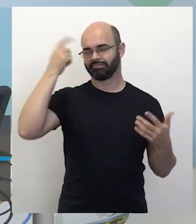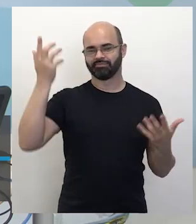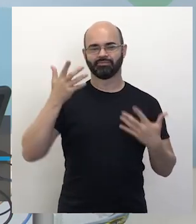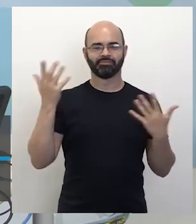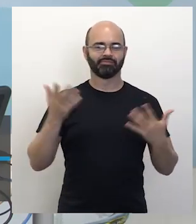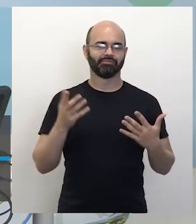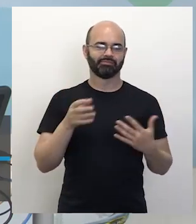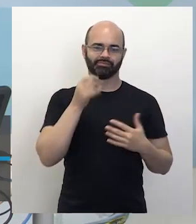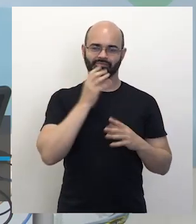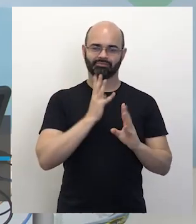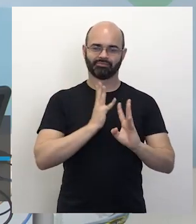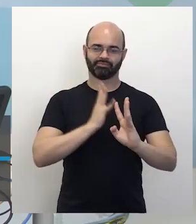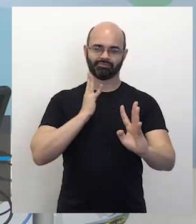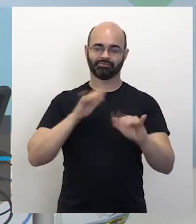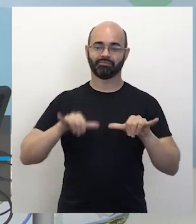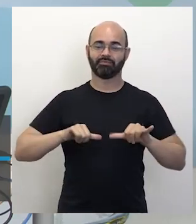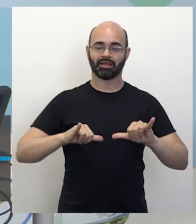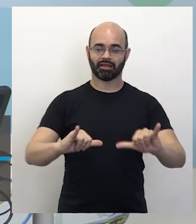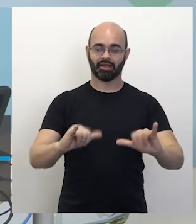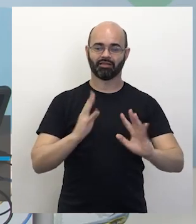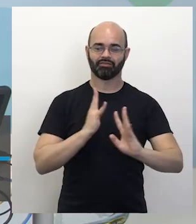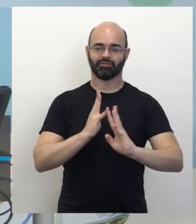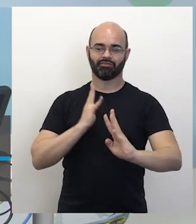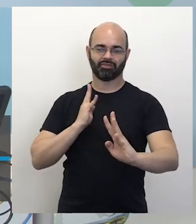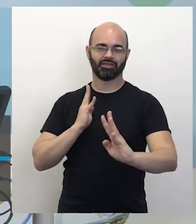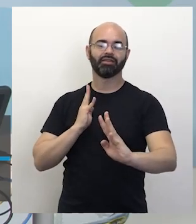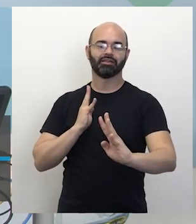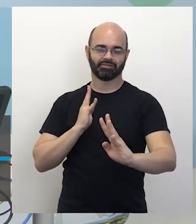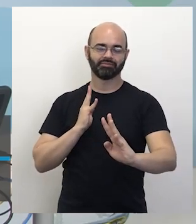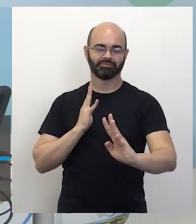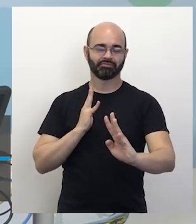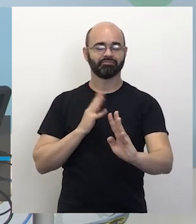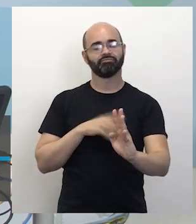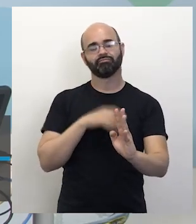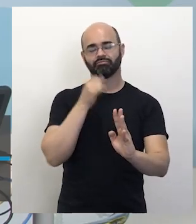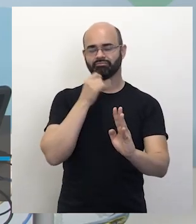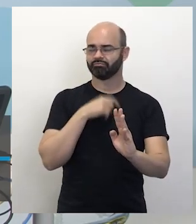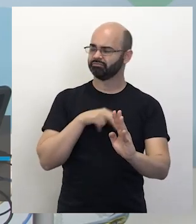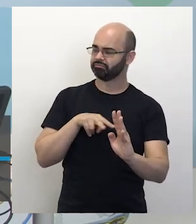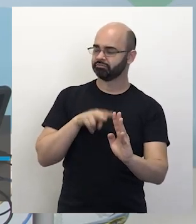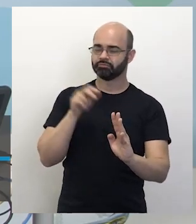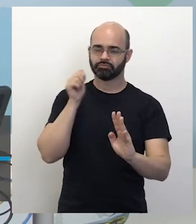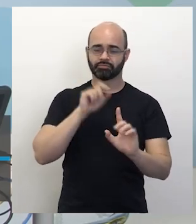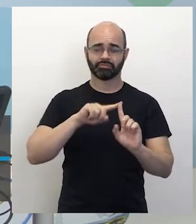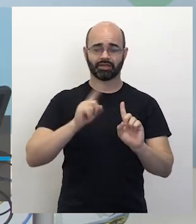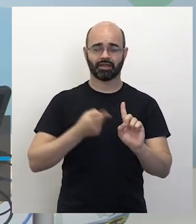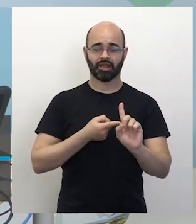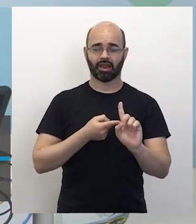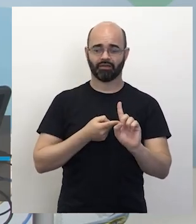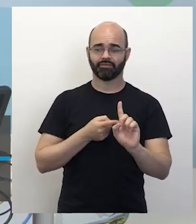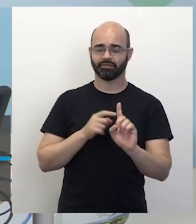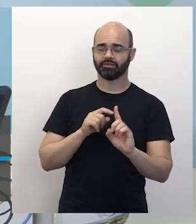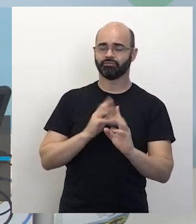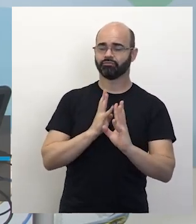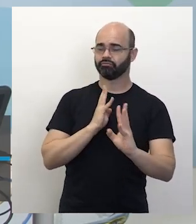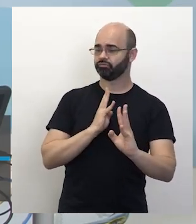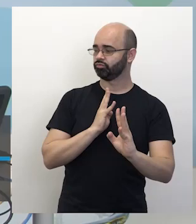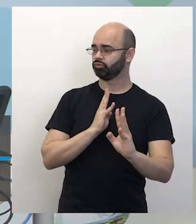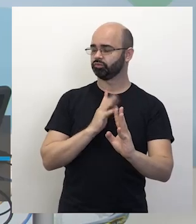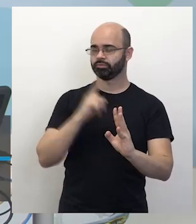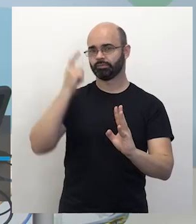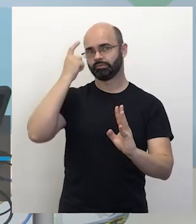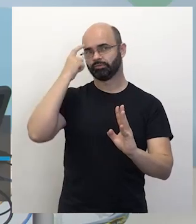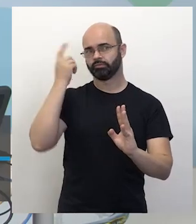está ali na fila do mercado e aí a gente vê que tem uma mulher, né, gravidinha. Aí a gente já pensa